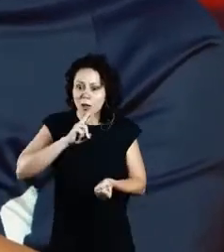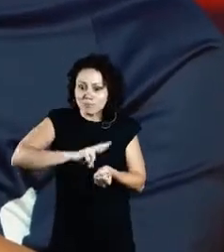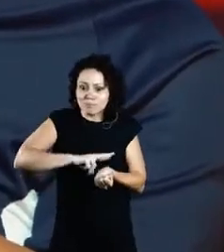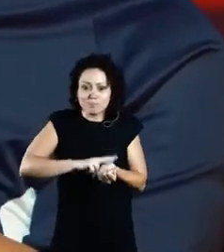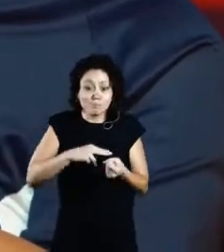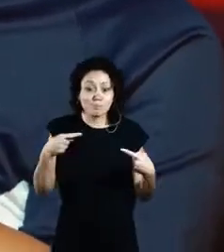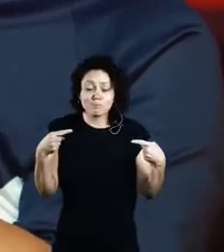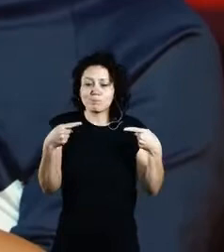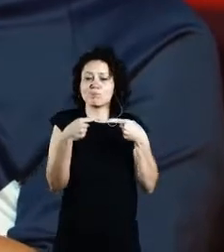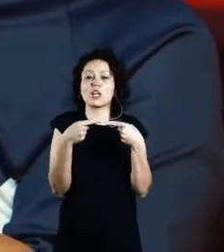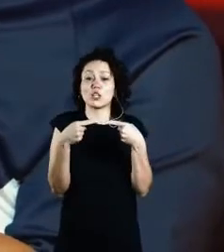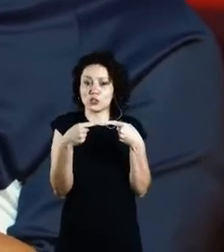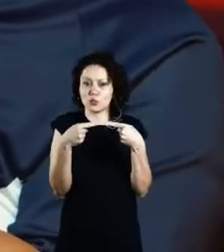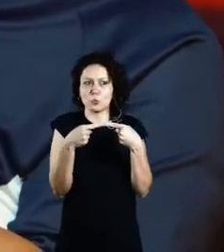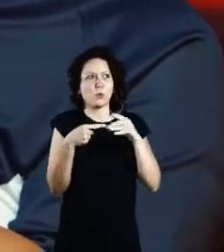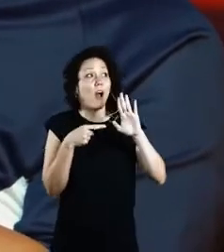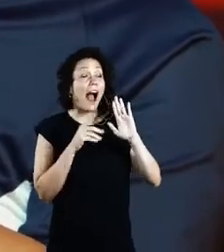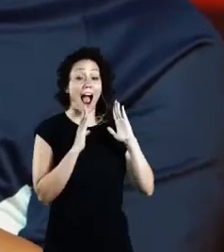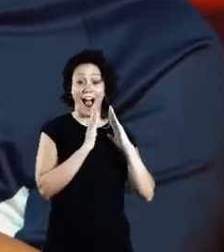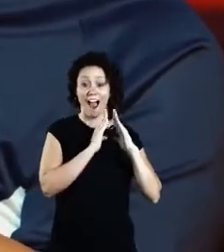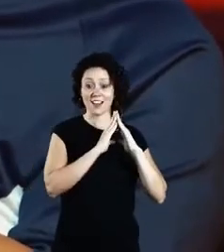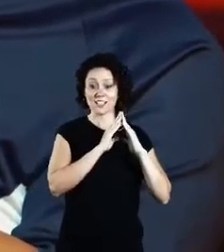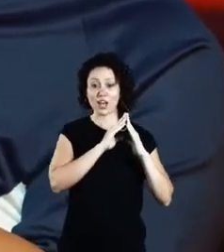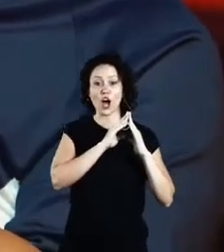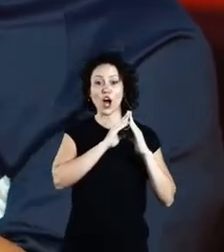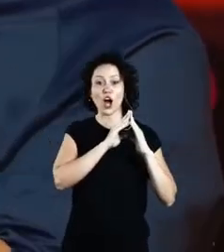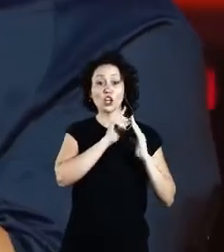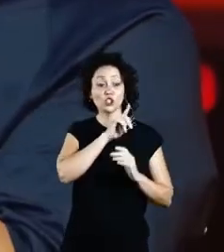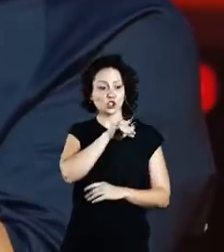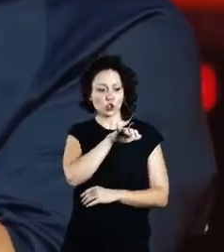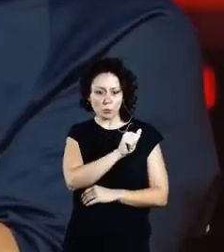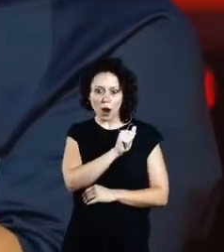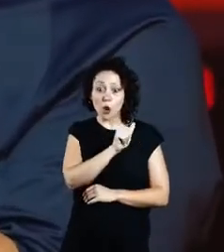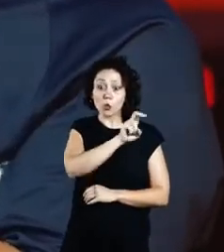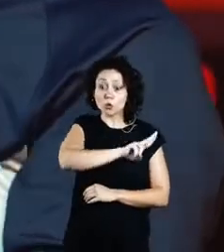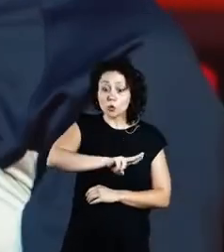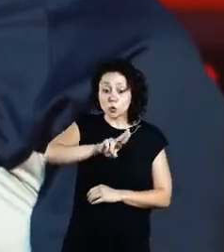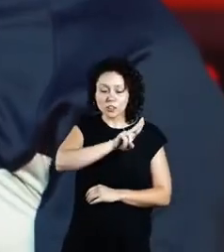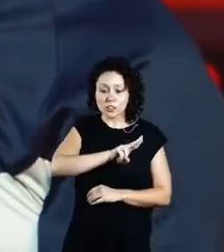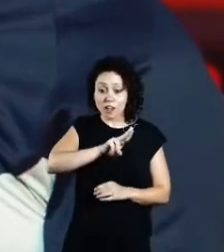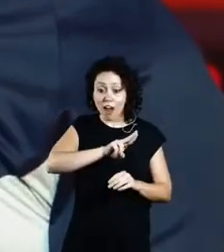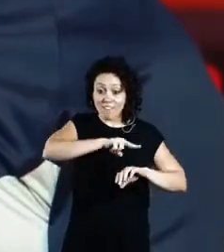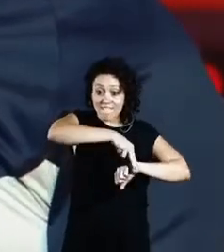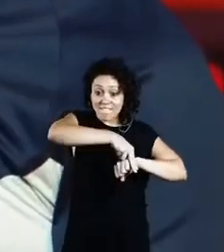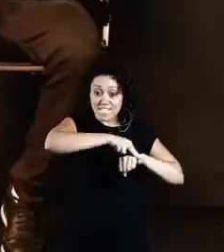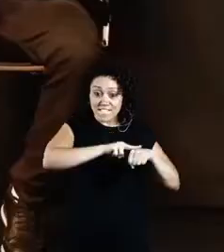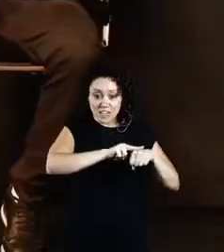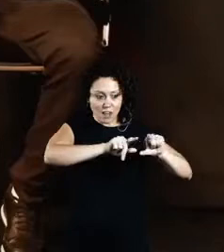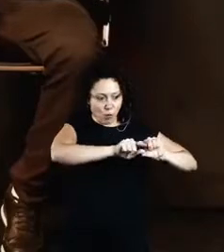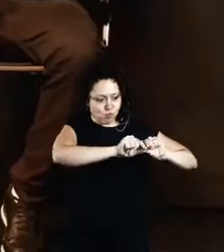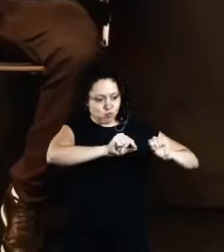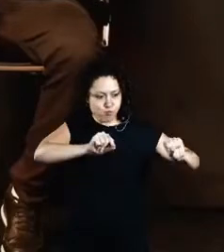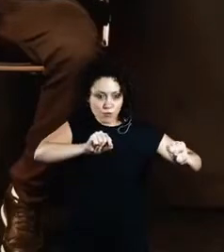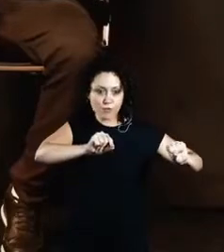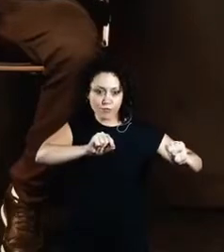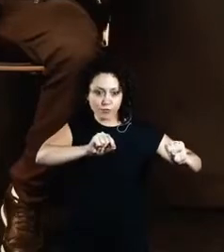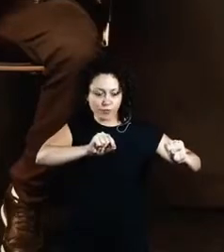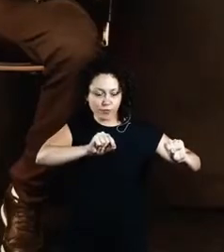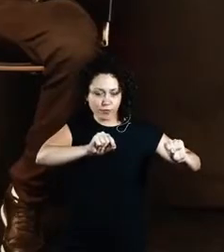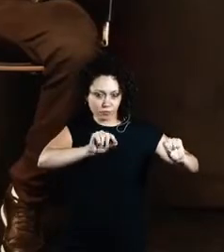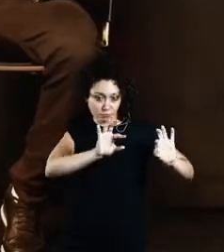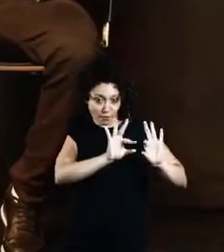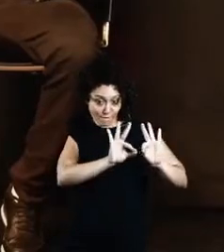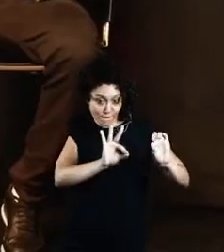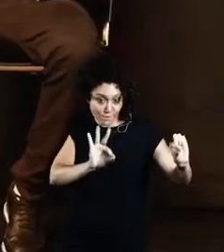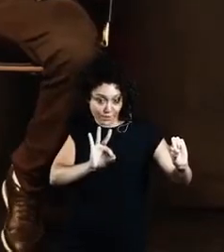casa do Giba. Tinha alguns que cabia no fita rolo, de rolo. Tinha alguns que cabia, ele ficava meio frouxo, mas ele cabia lá dentro